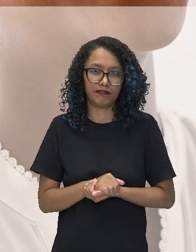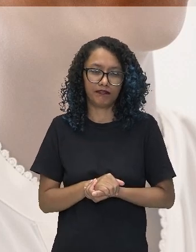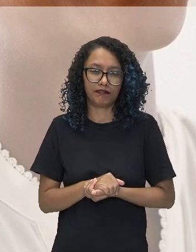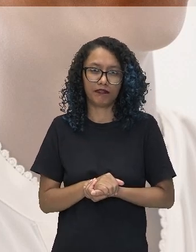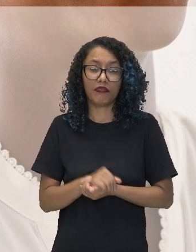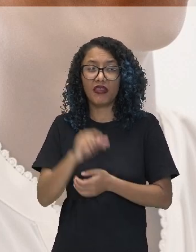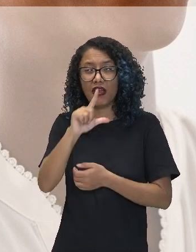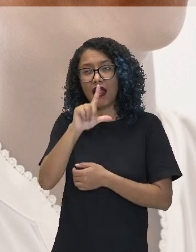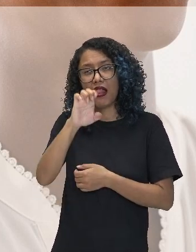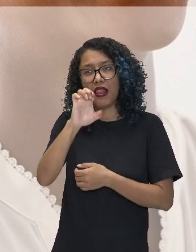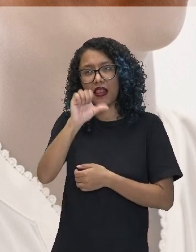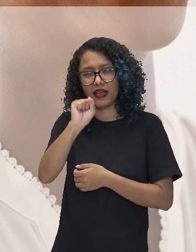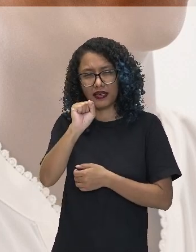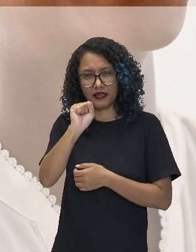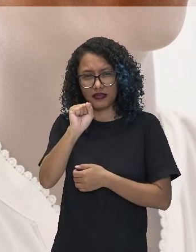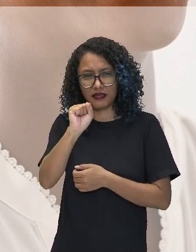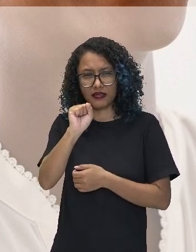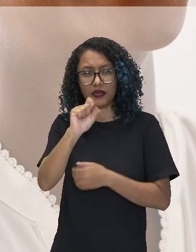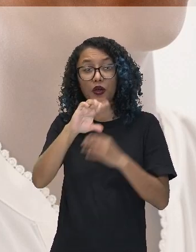é o complemento